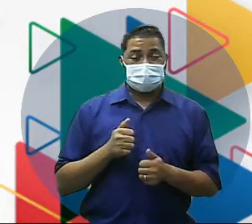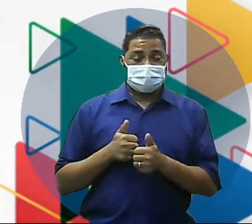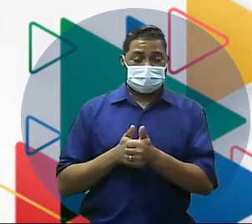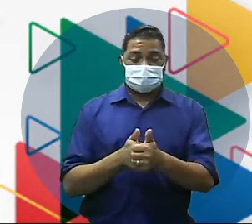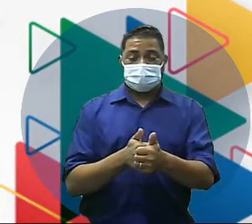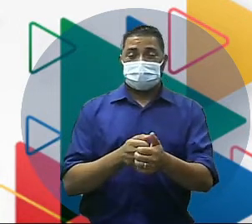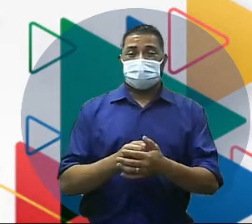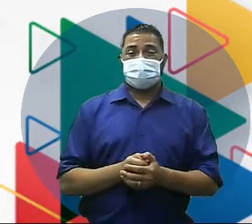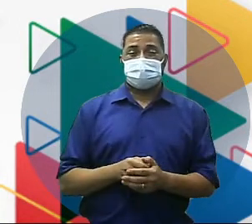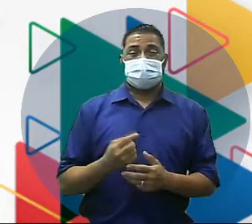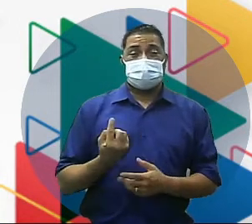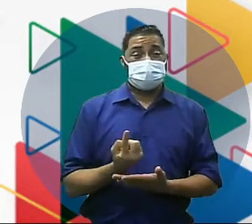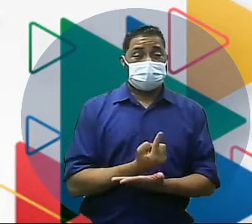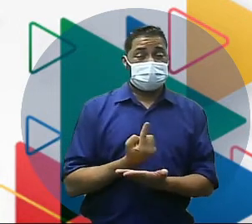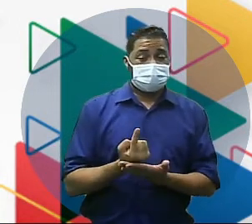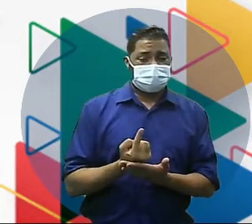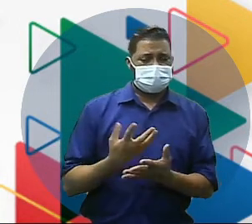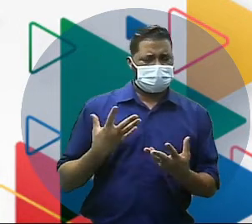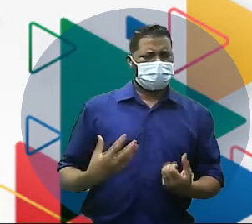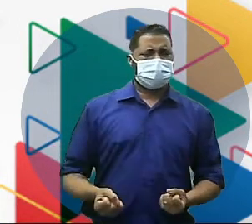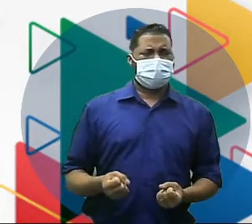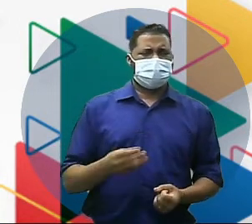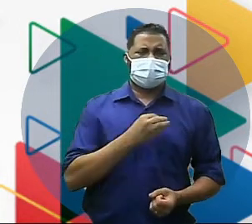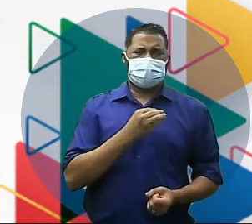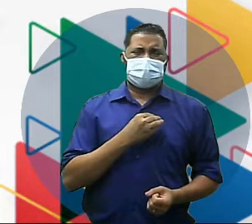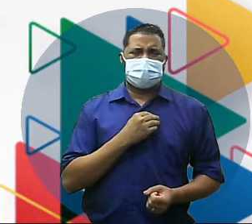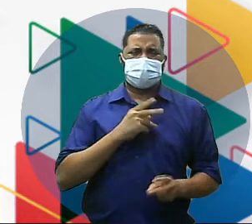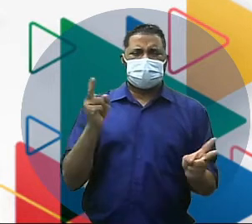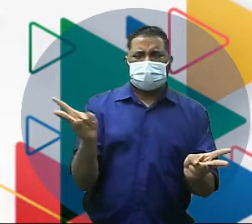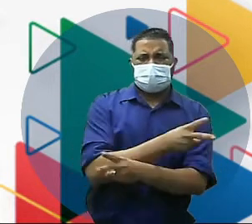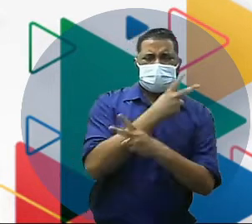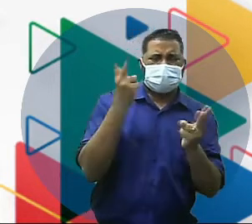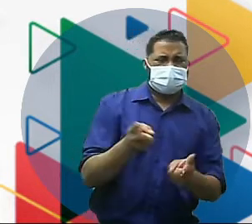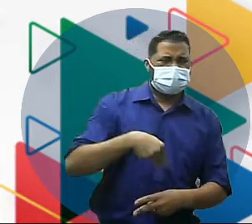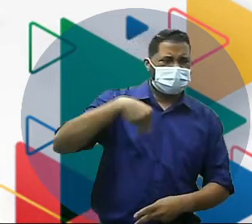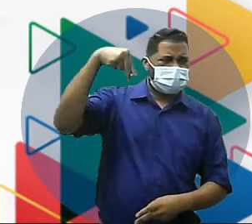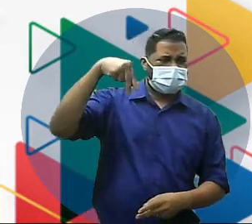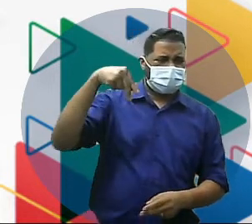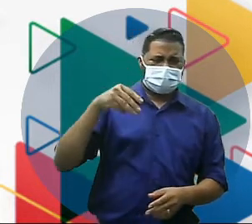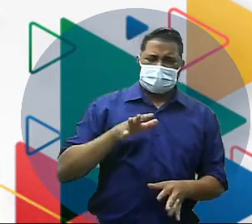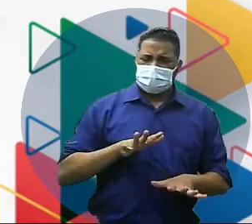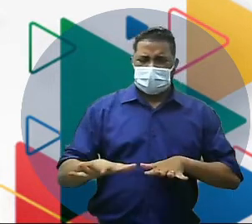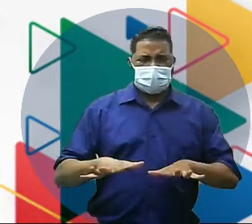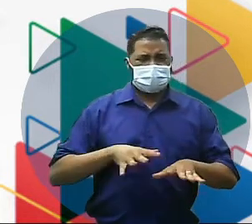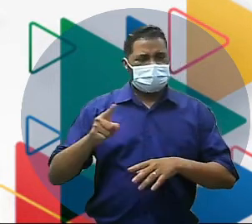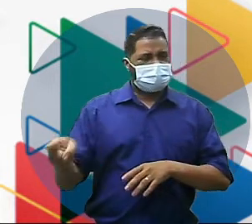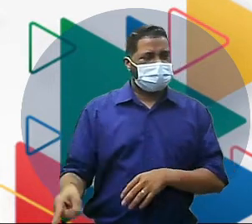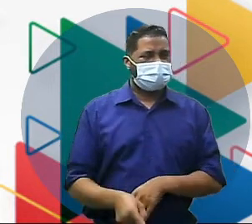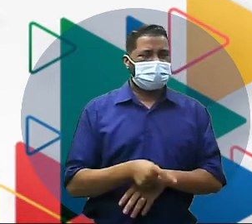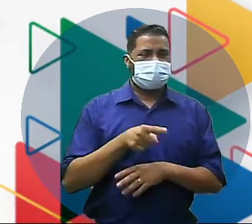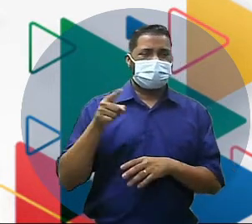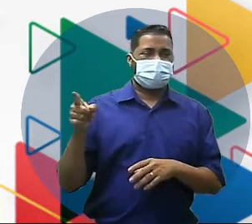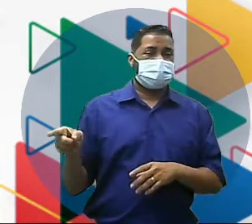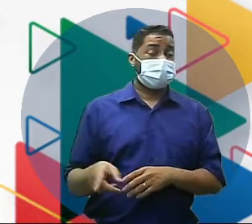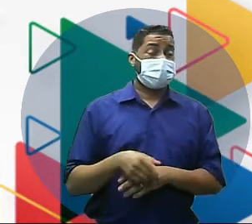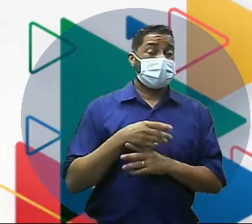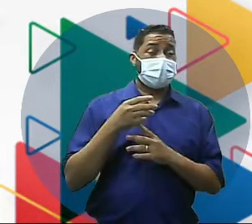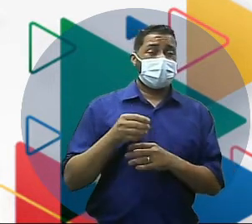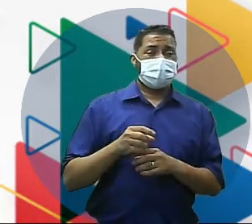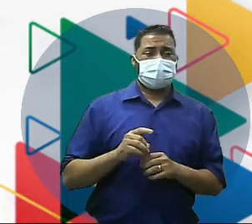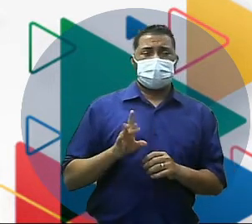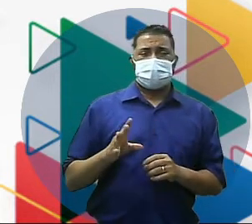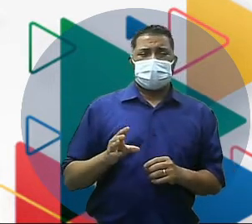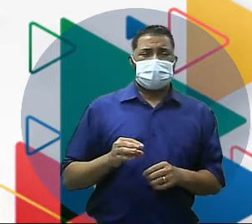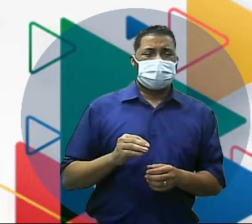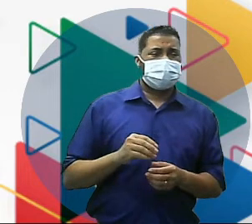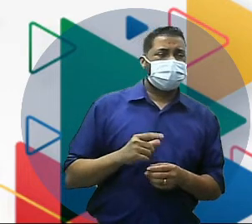os pecados. Os ventos do norte não movem moinhos. E o que me resta é só um